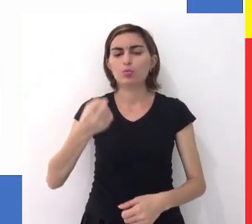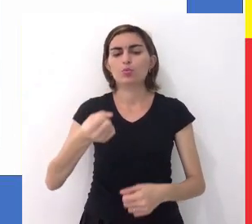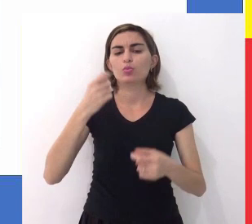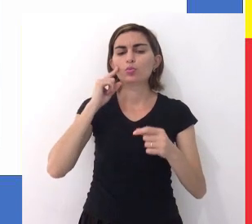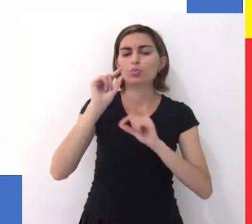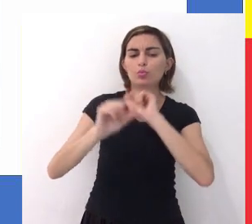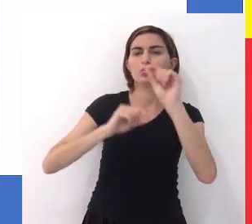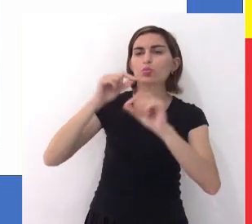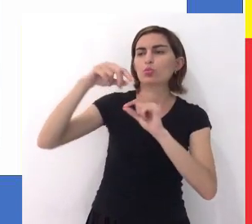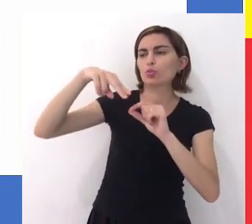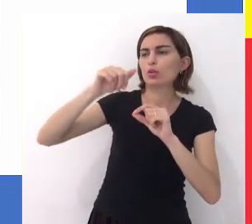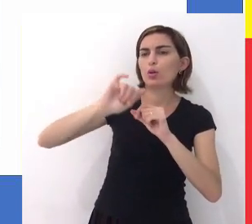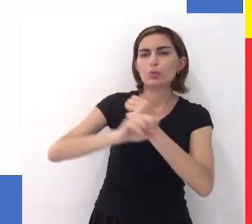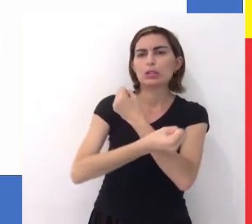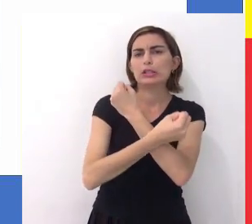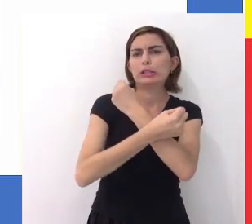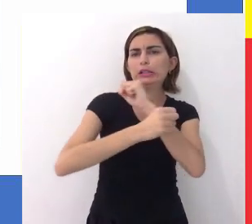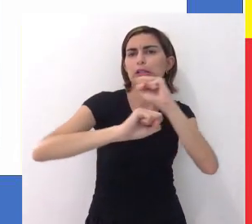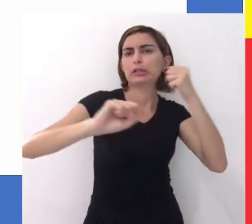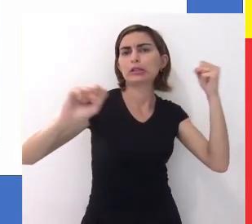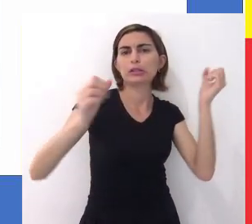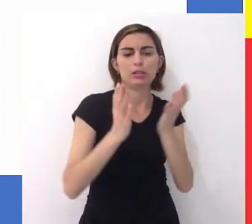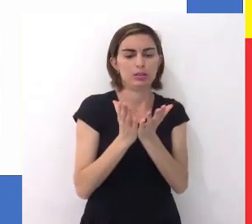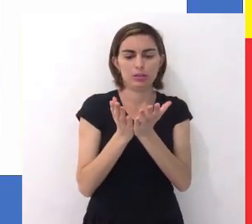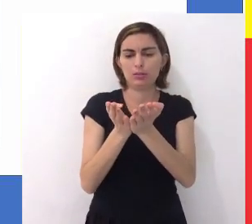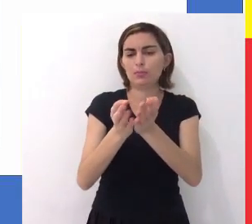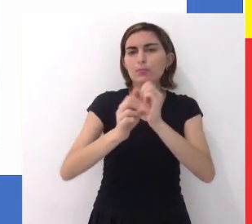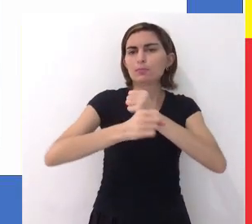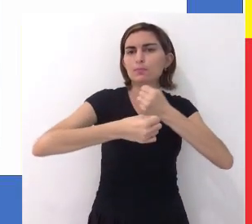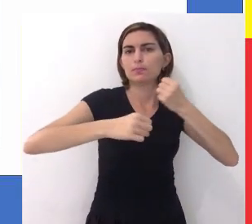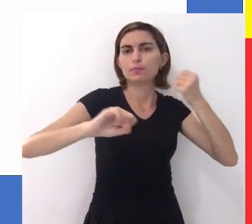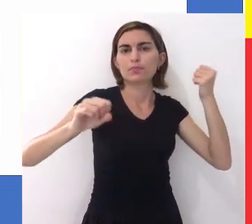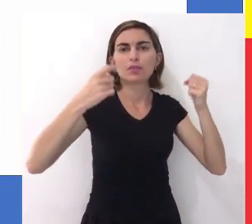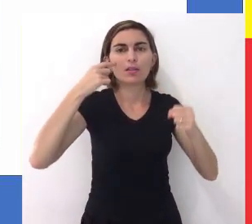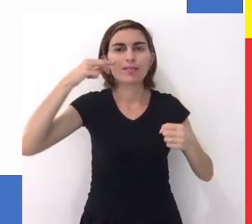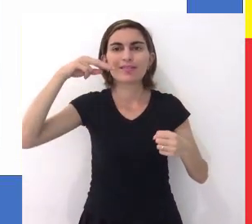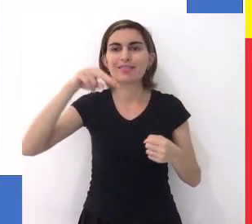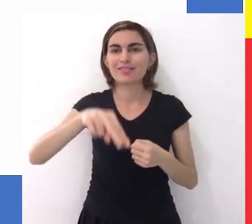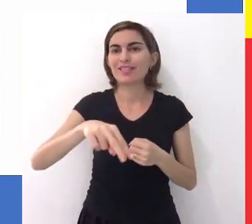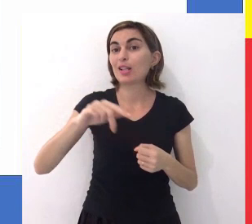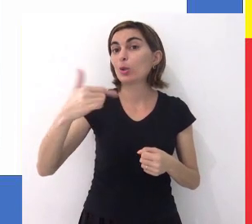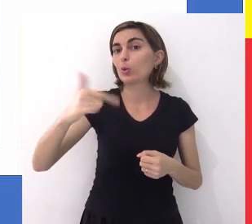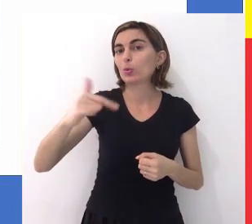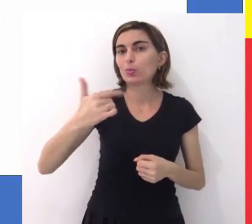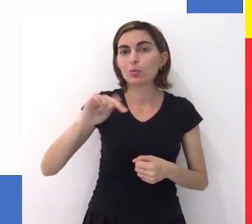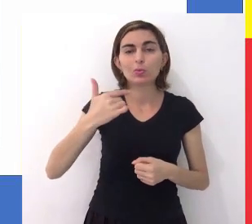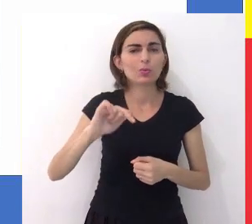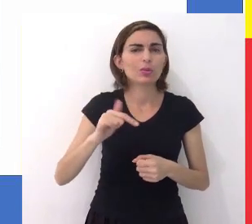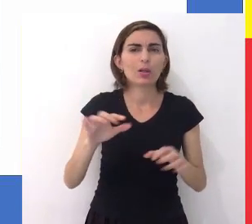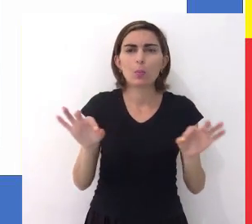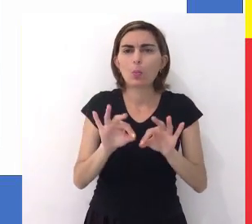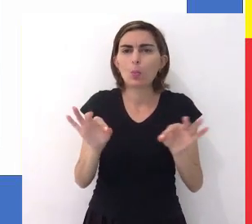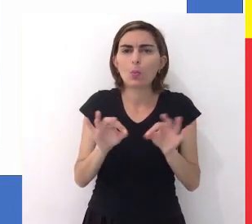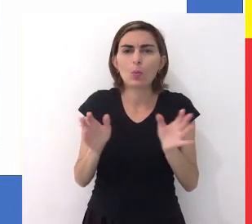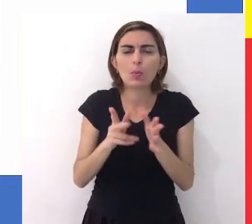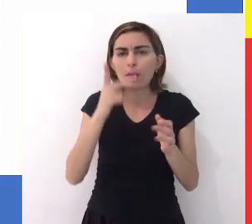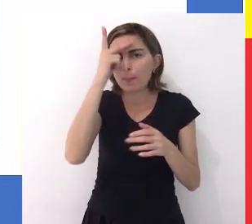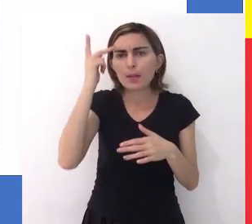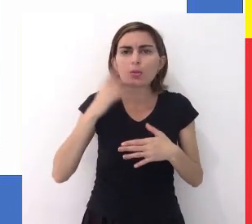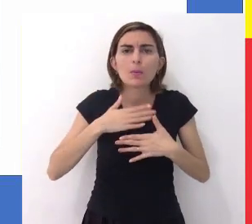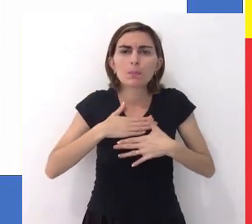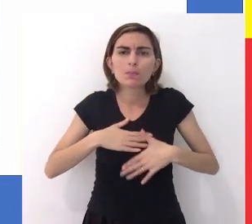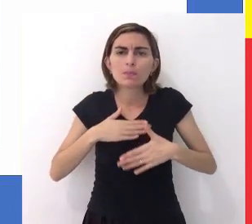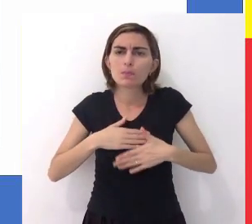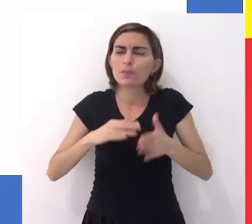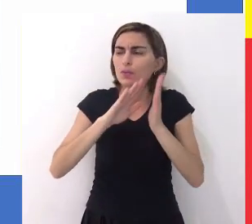Eram embarcações gigantescas, tá? Vocês podem observar que não existiam praticamente nenhum espaço para as pessoas